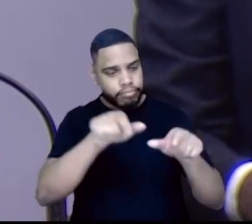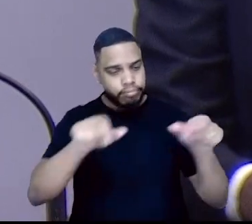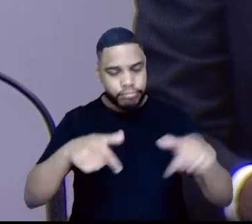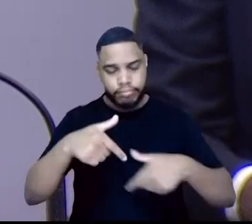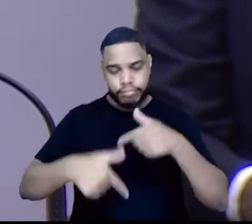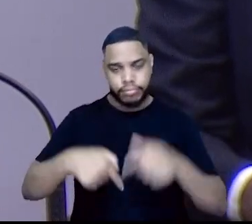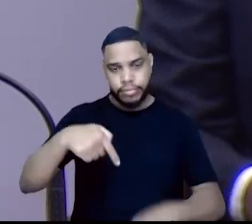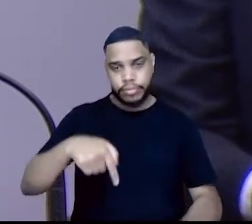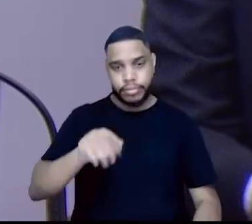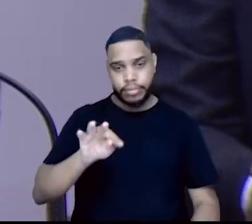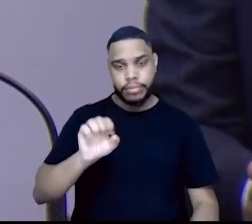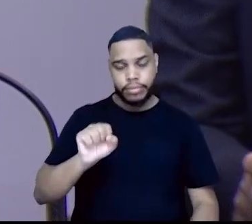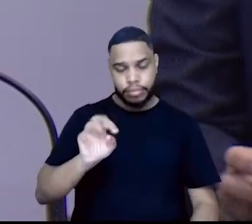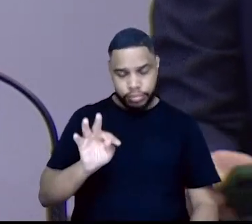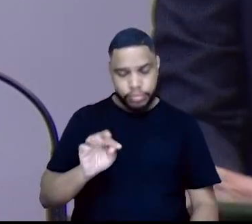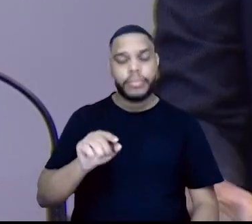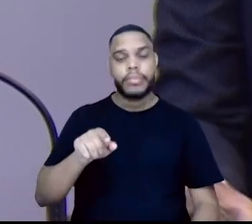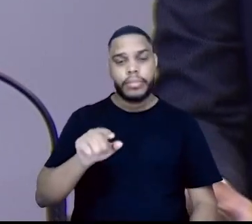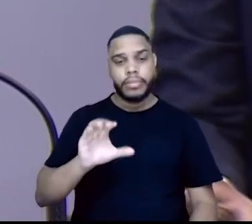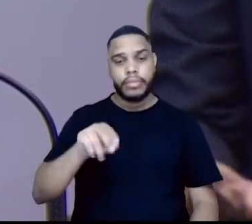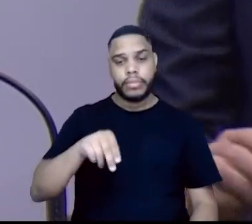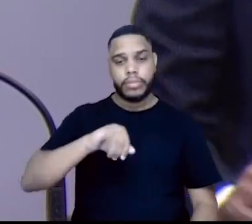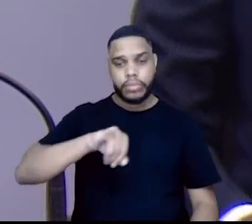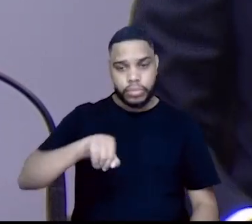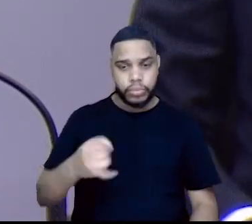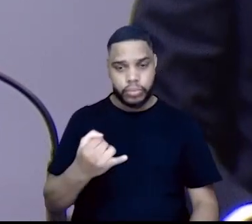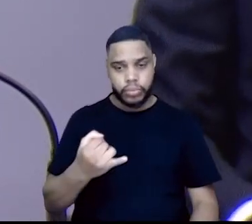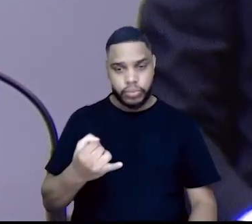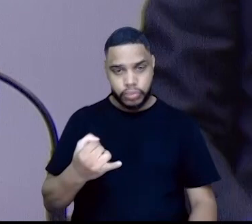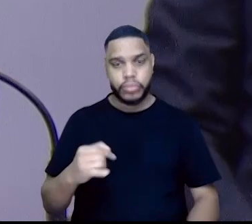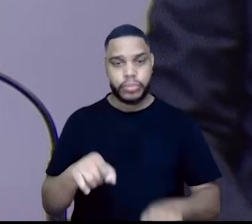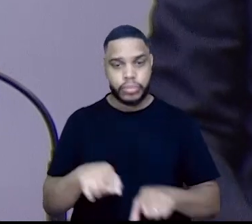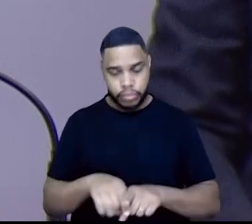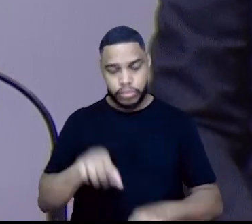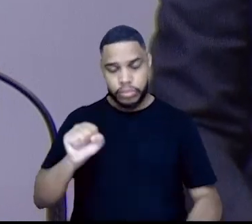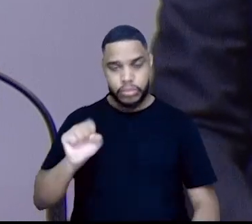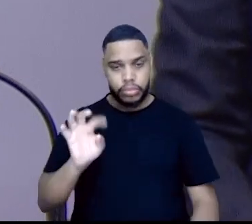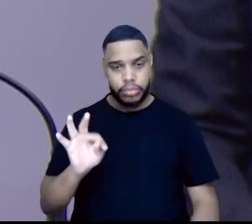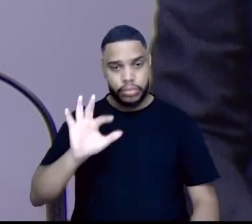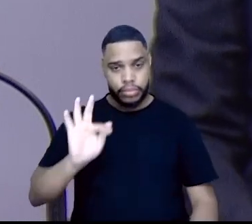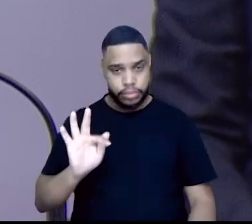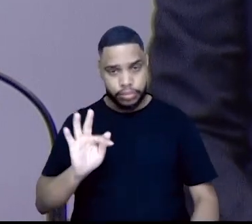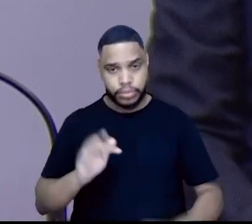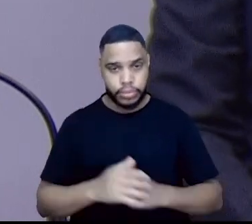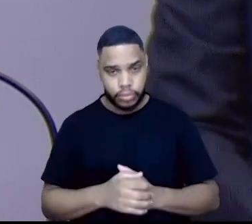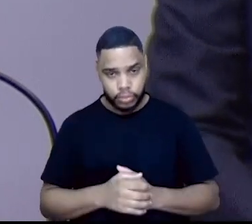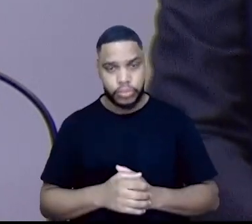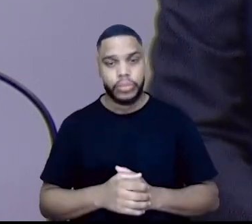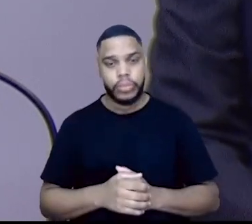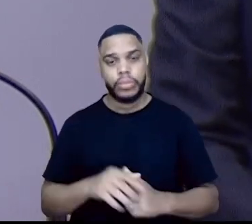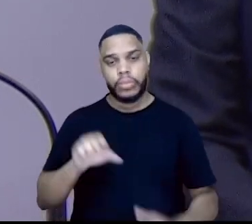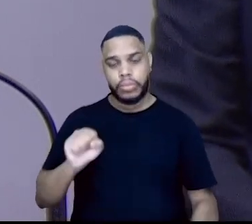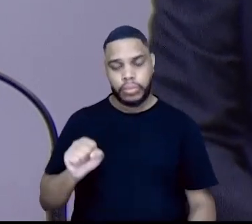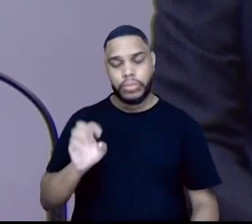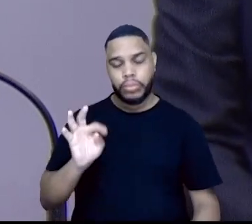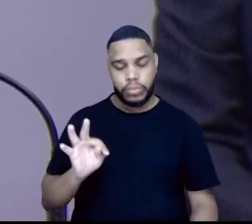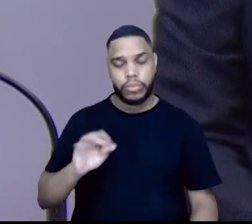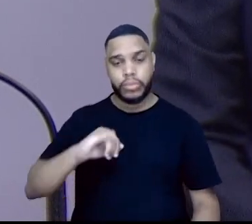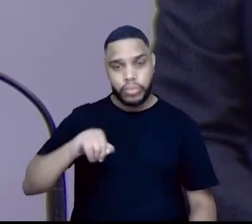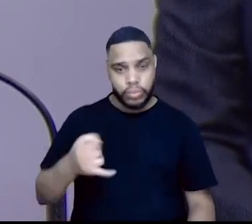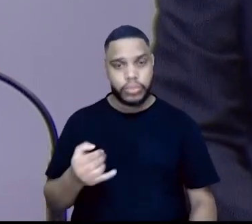Trabalho, do Conselho Nacional de Justiça, do Supremo Tribunal Federal, do Superior Tribunal de Justiça, aqui